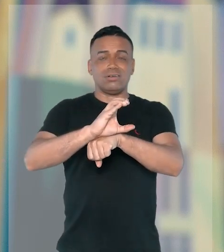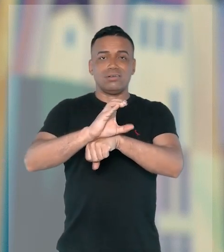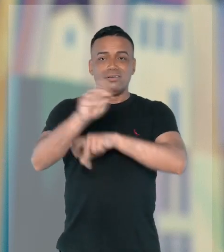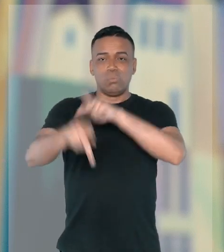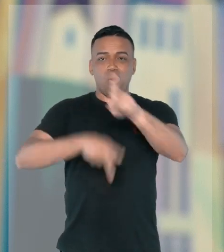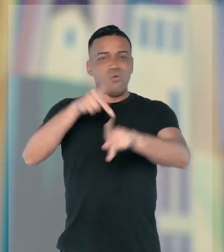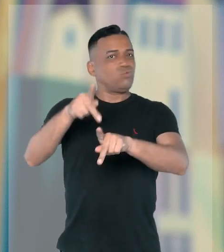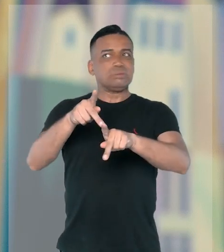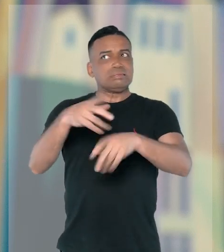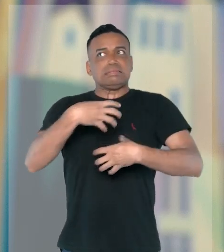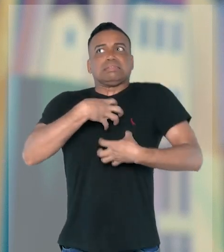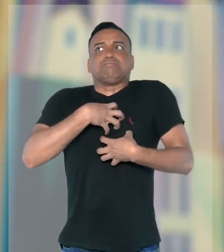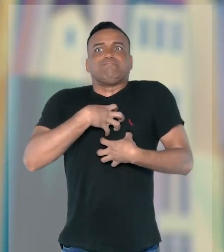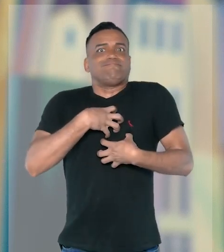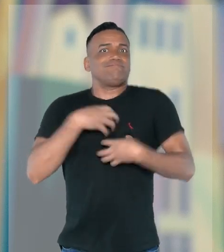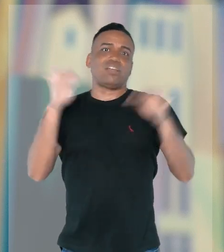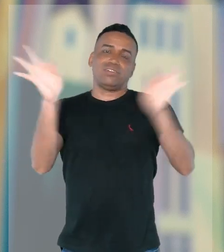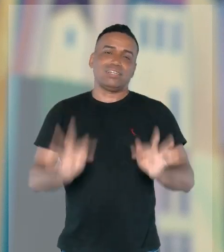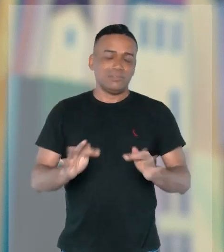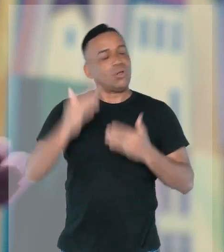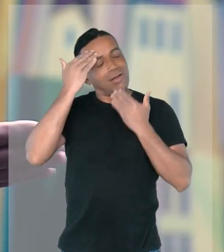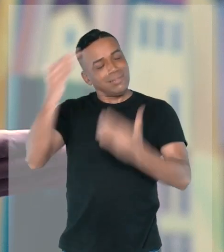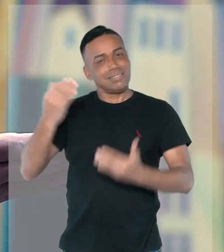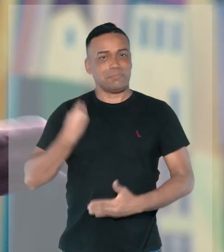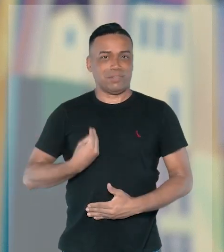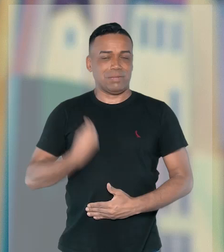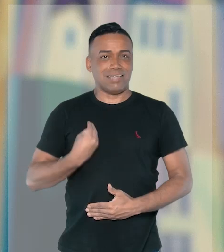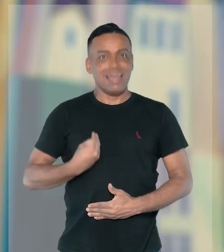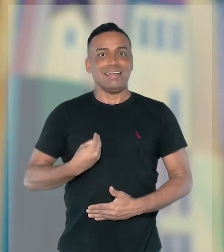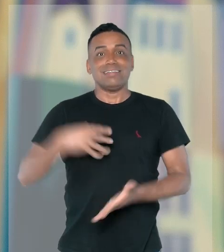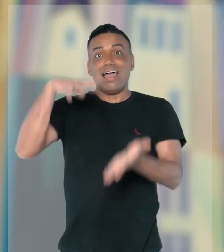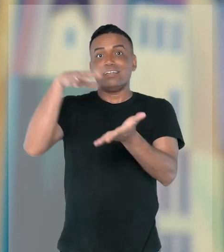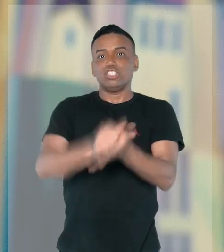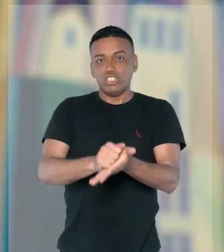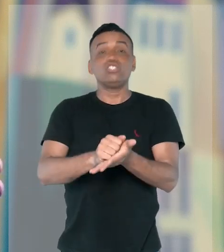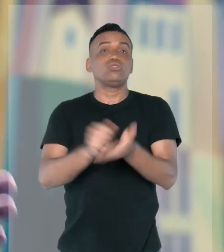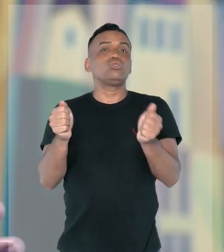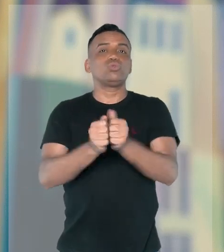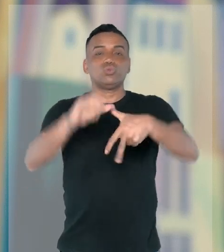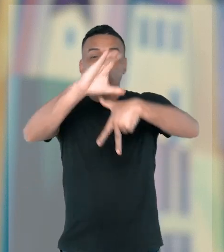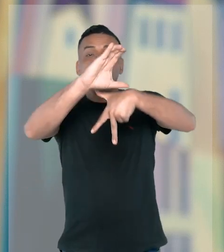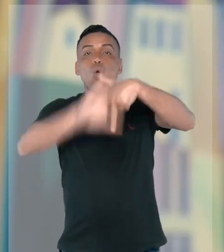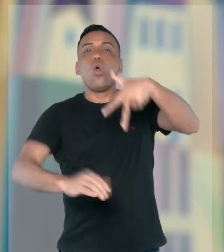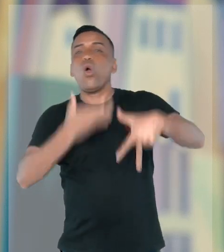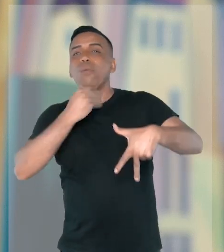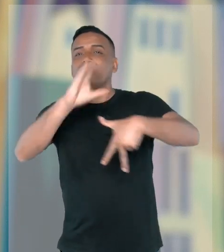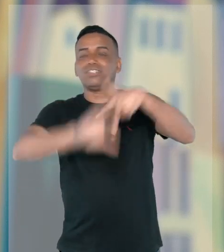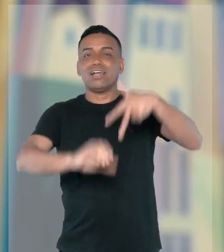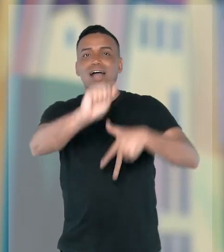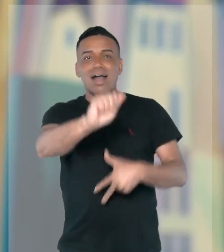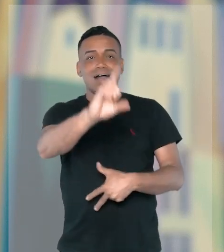essa felicidade. Então, a gente quer agradecer a presença, registro que está conosco o conselheiro